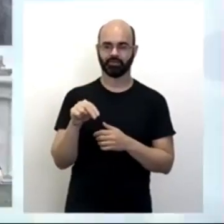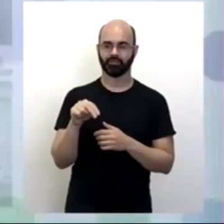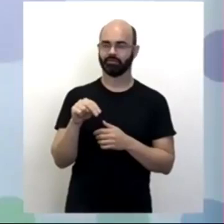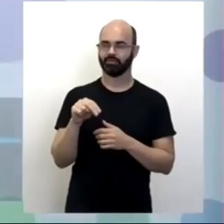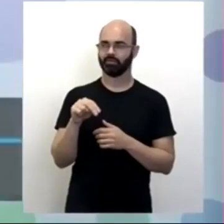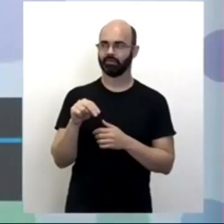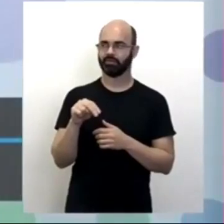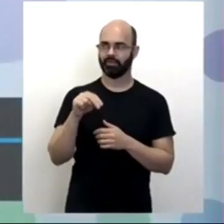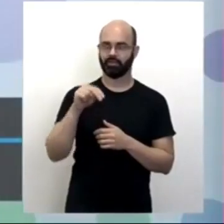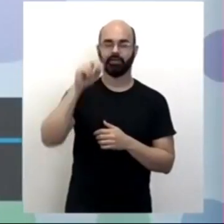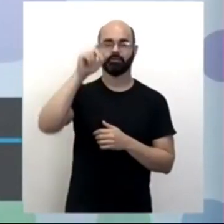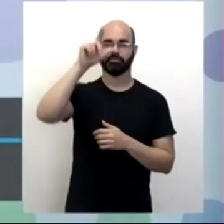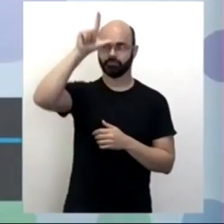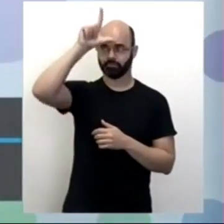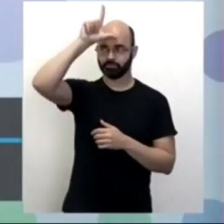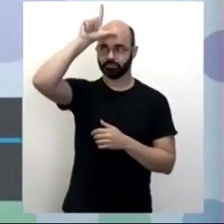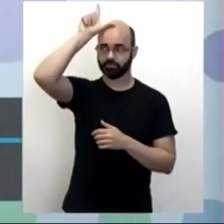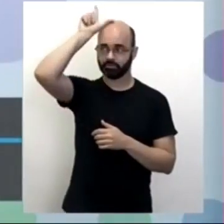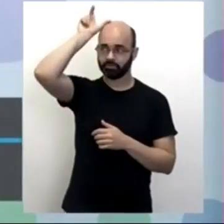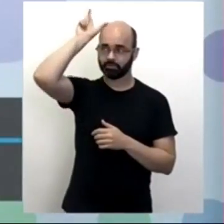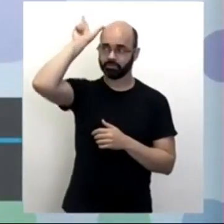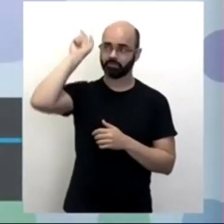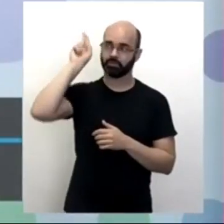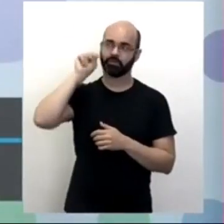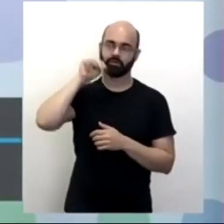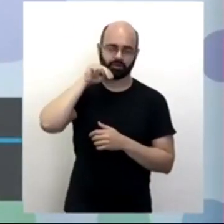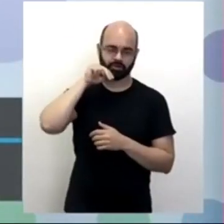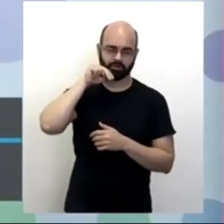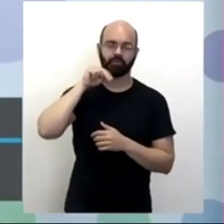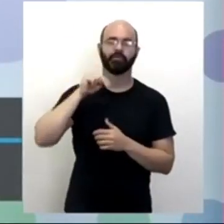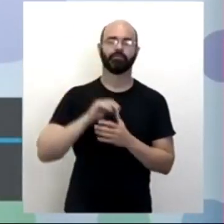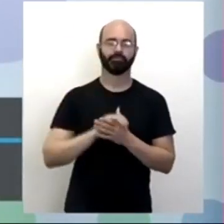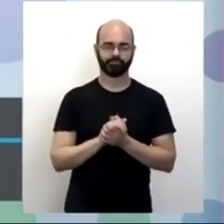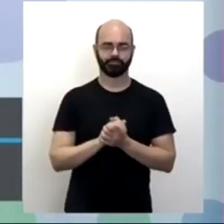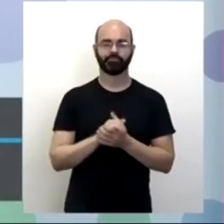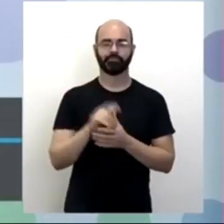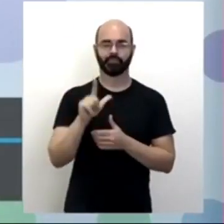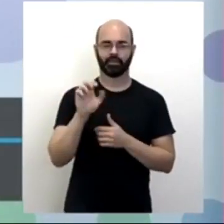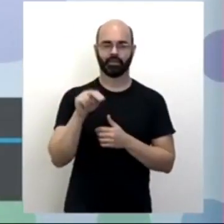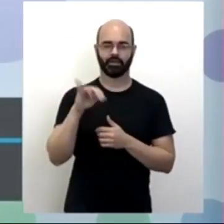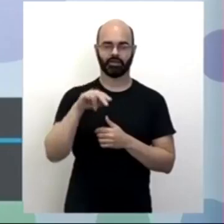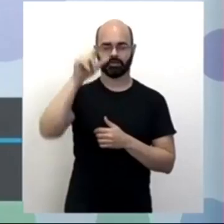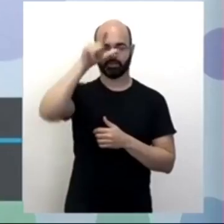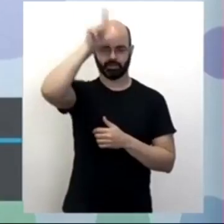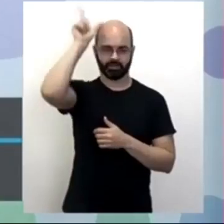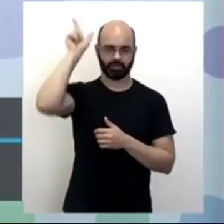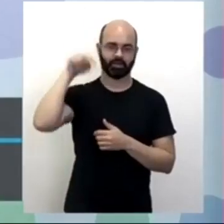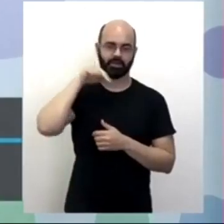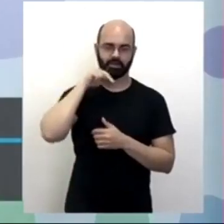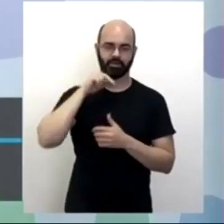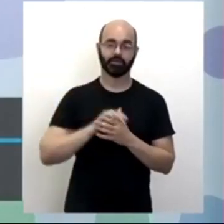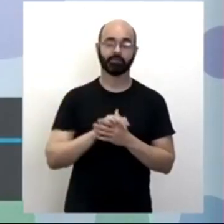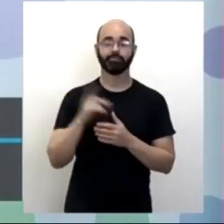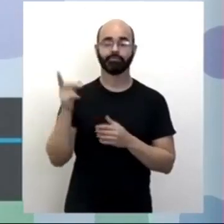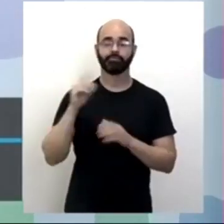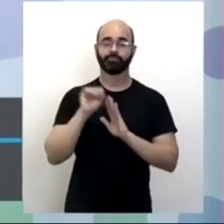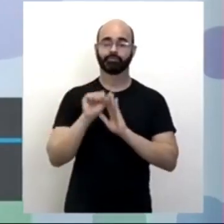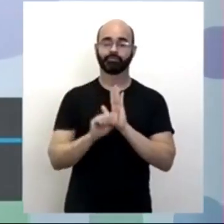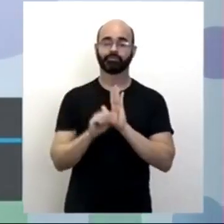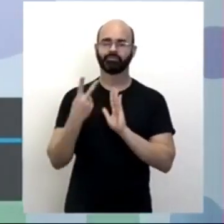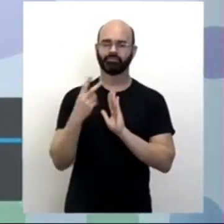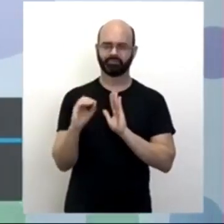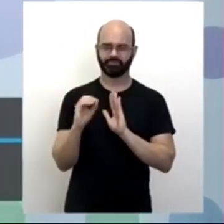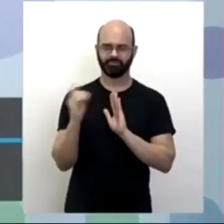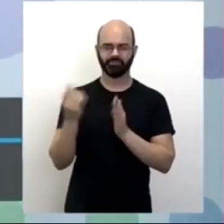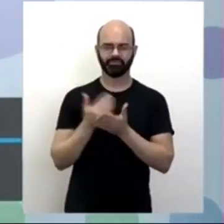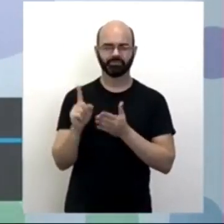Russa. Então, a gente vai, inclusive, perceber que a própria história do século XX, ela está profundamente